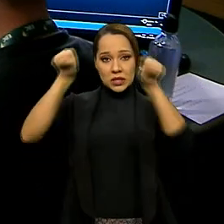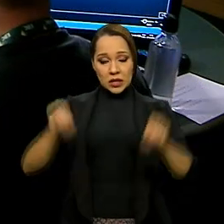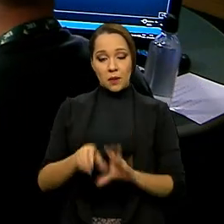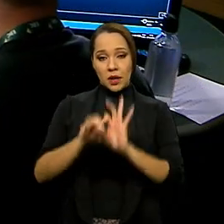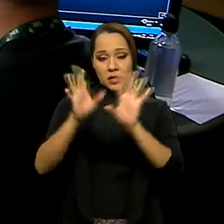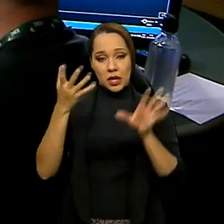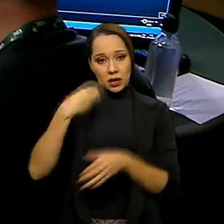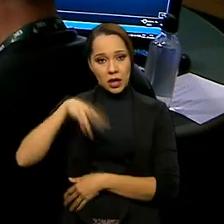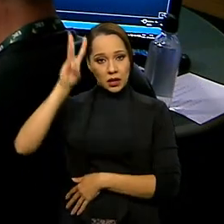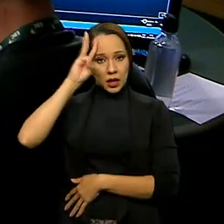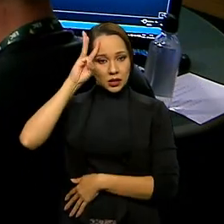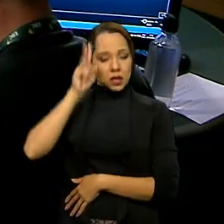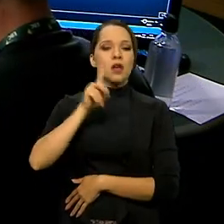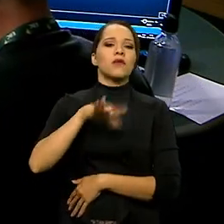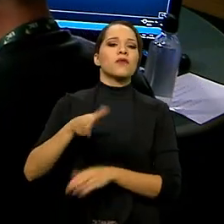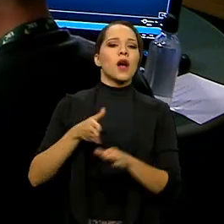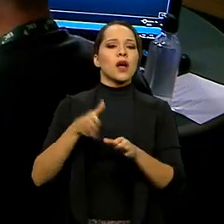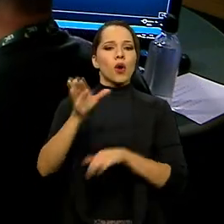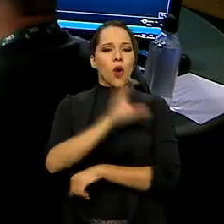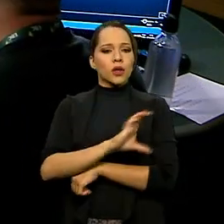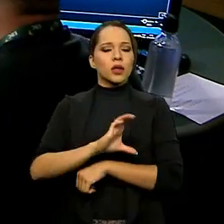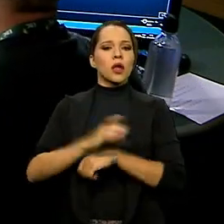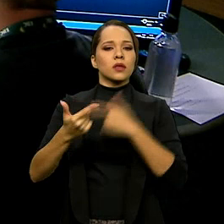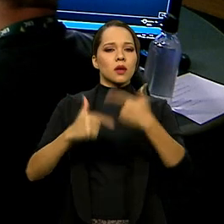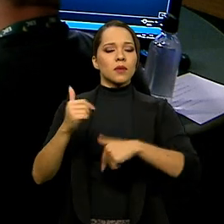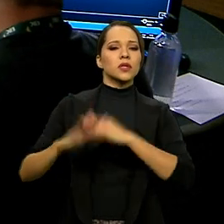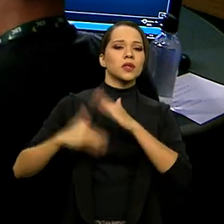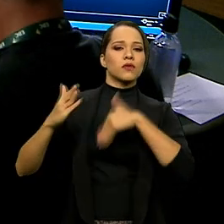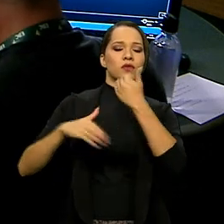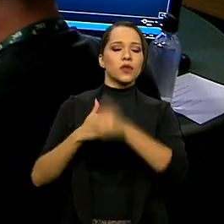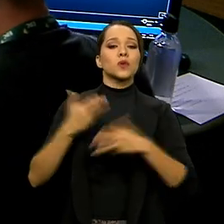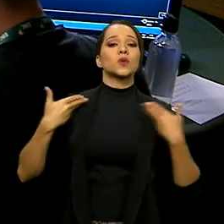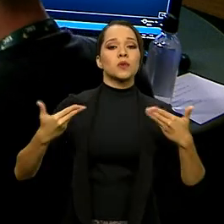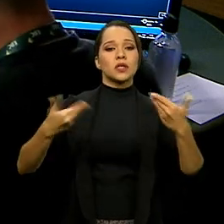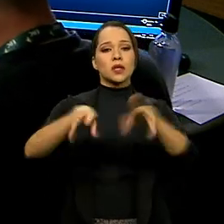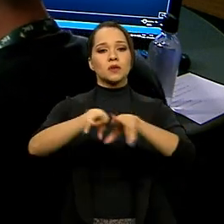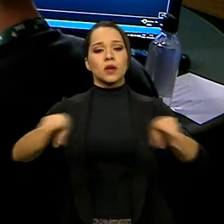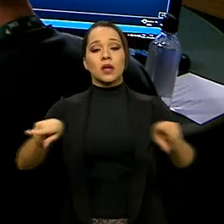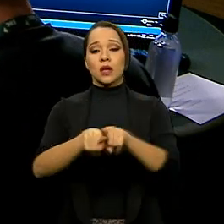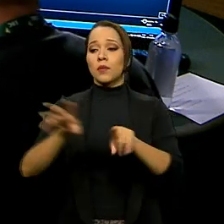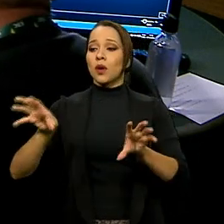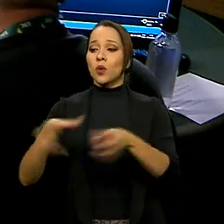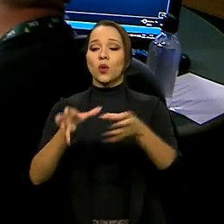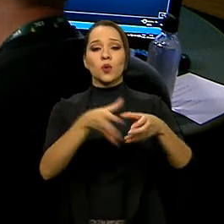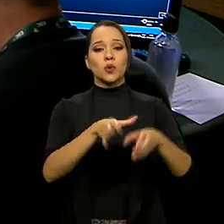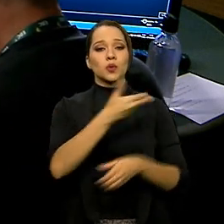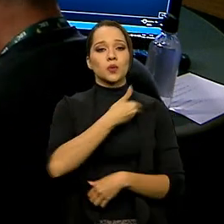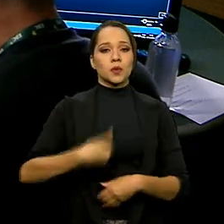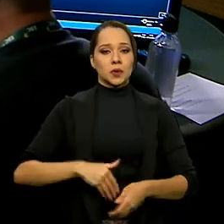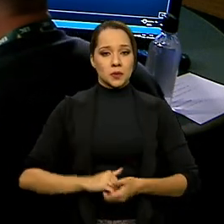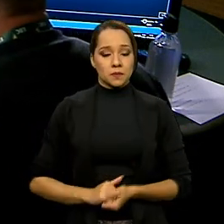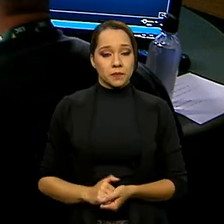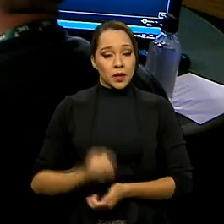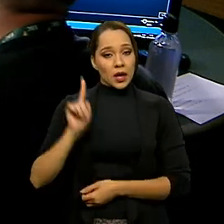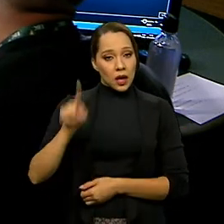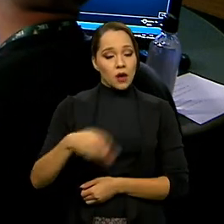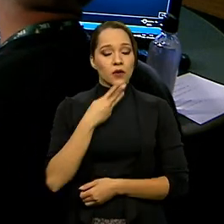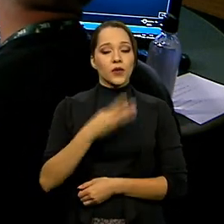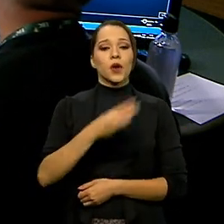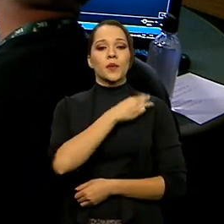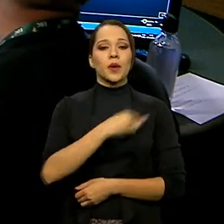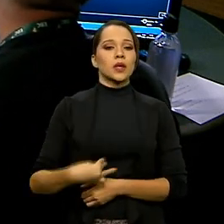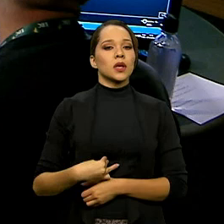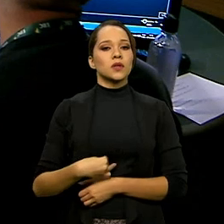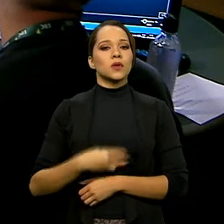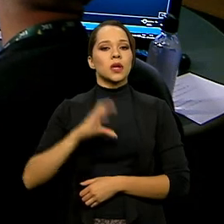nesta terça-feira vai coordenar o trabalho que é desenvolvido nos ministérios e demais órgãos públicos. É o que diz o ministro